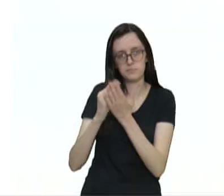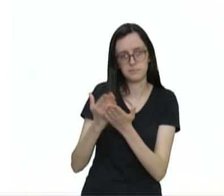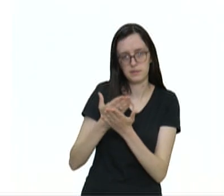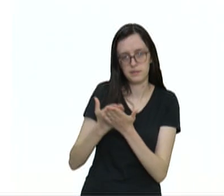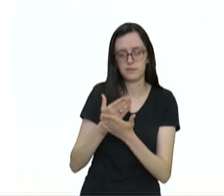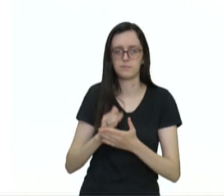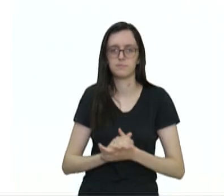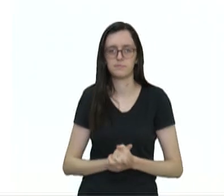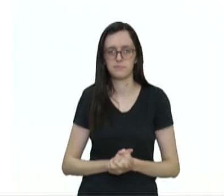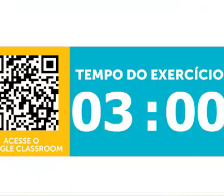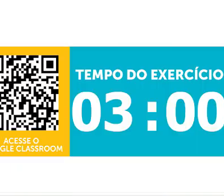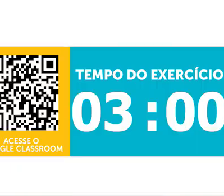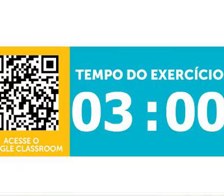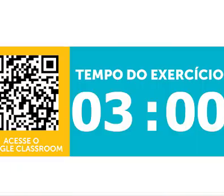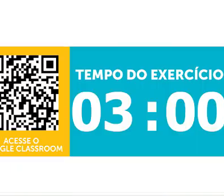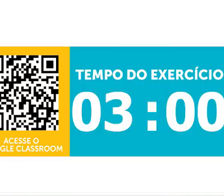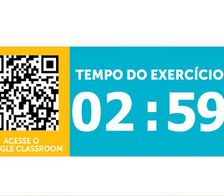caderno.